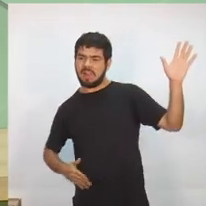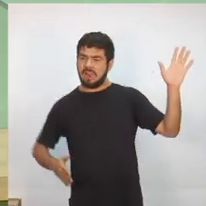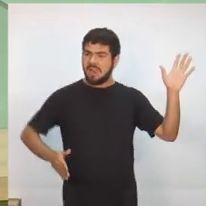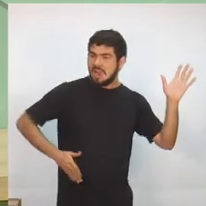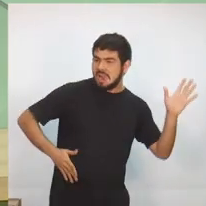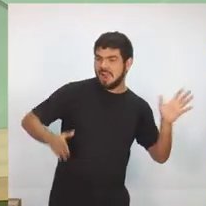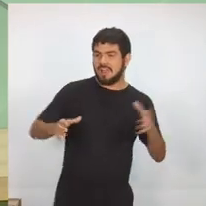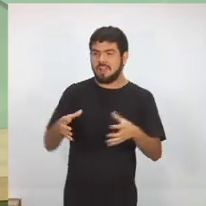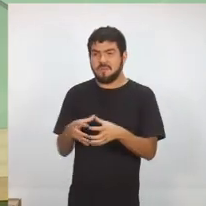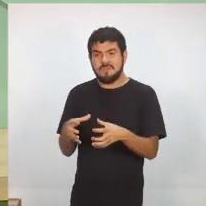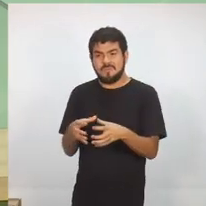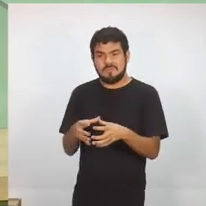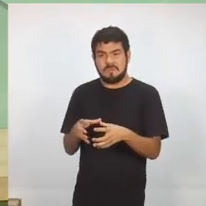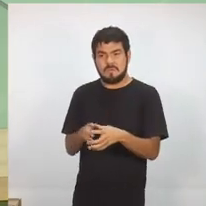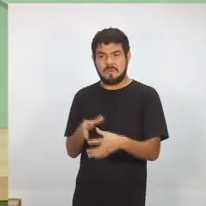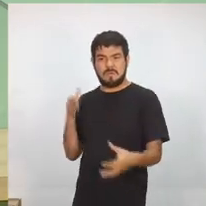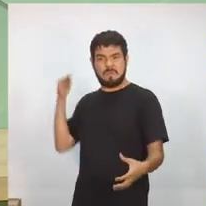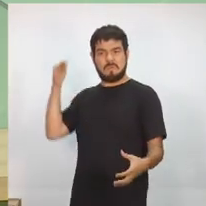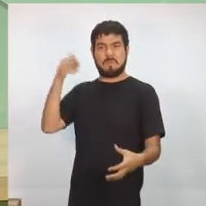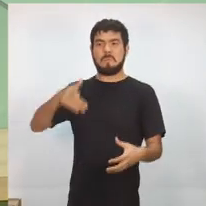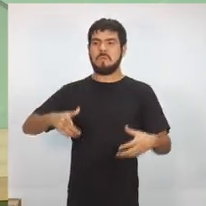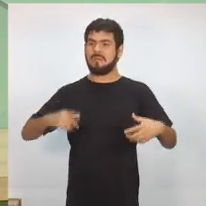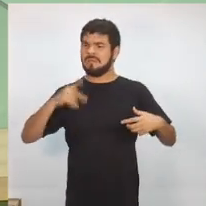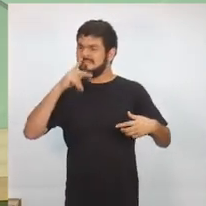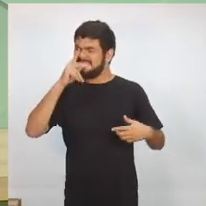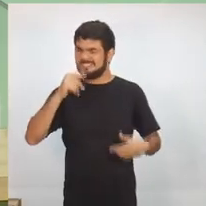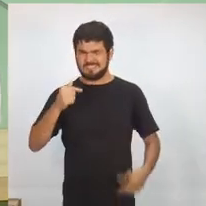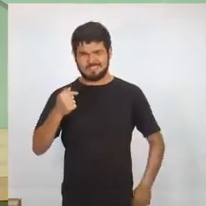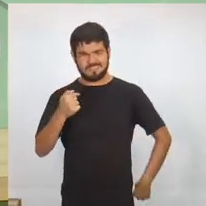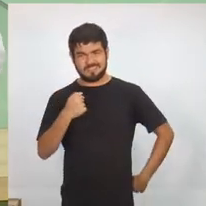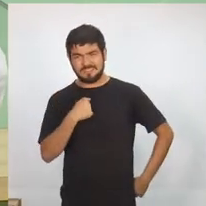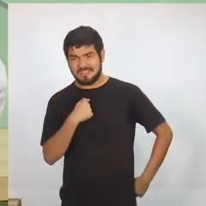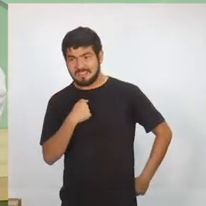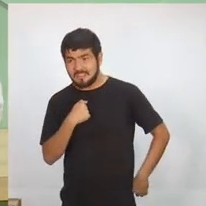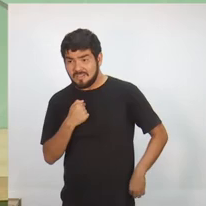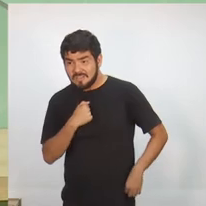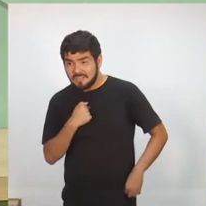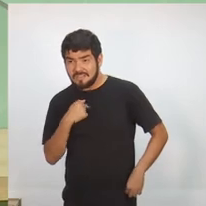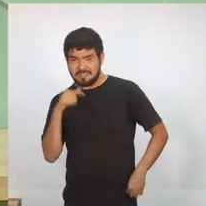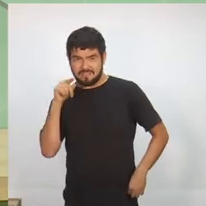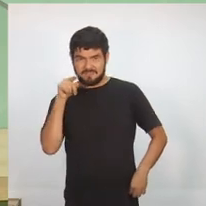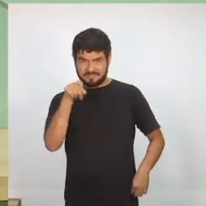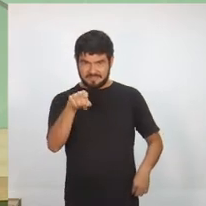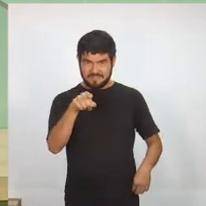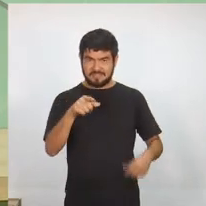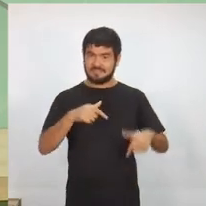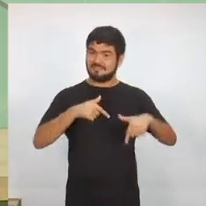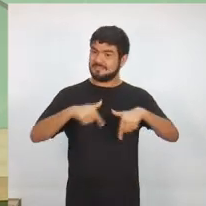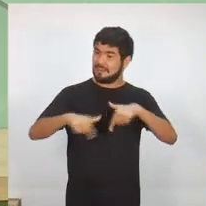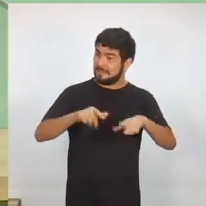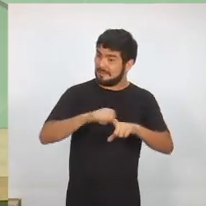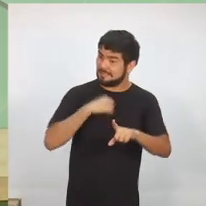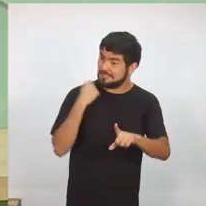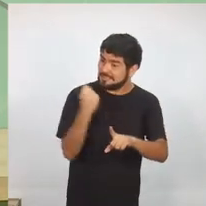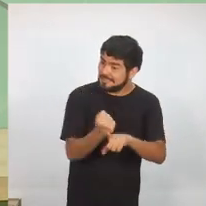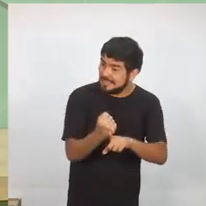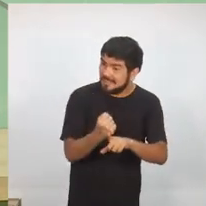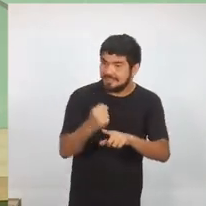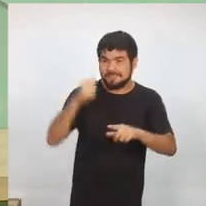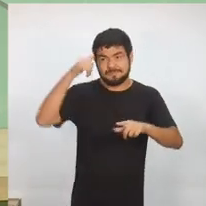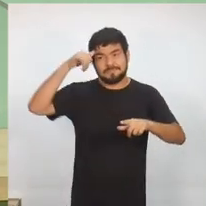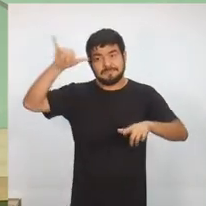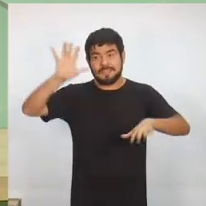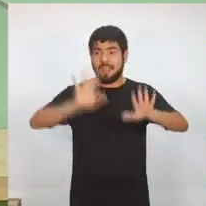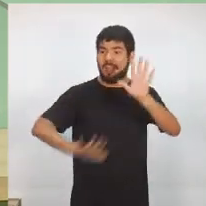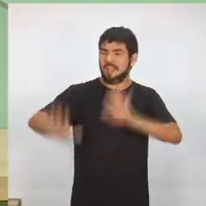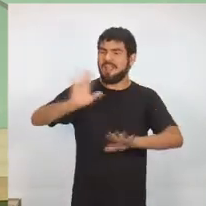dominavam os bairros de Manaus. Eu e você, num trabalho social e repressão e prevenção,